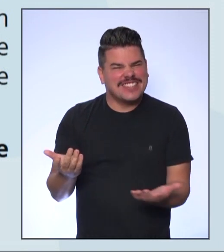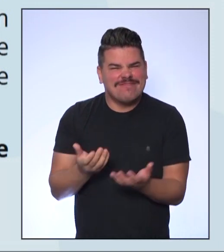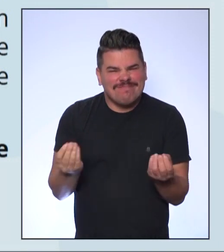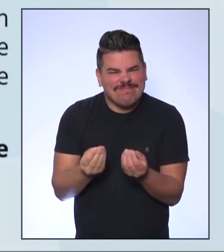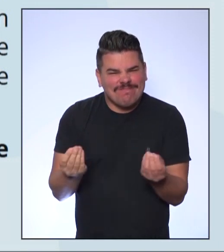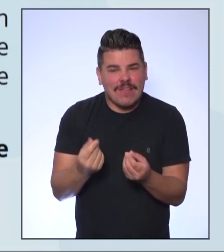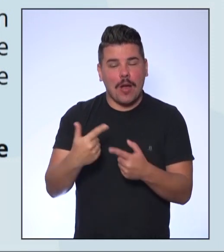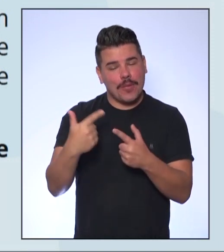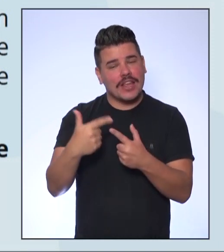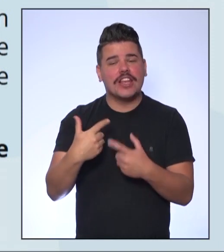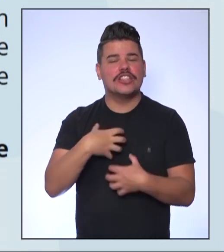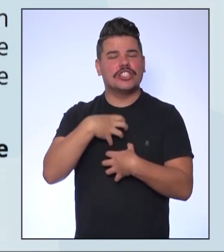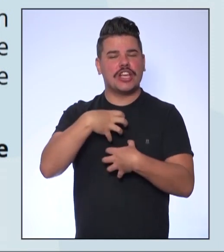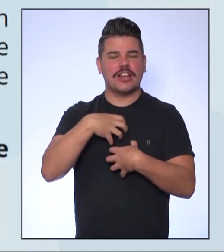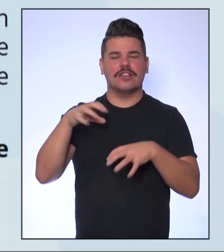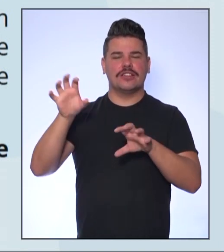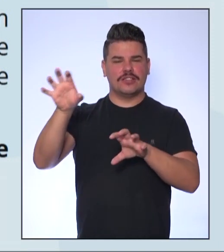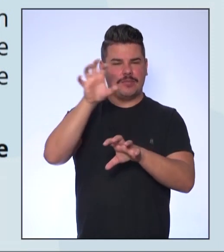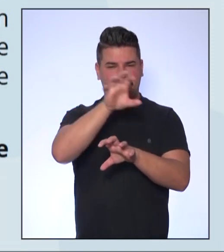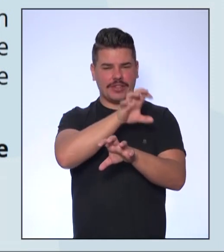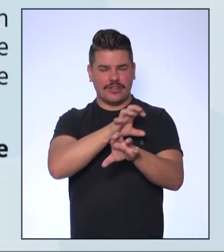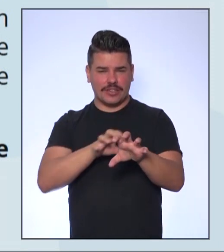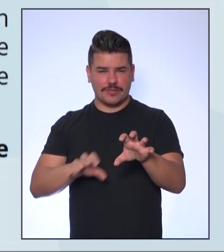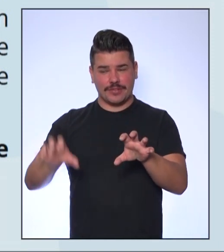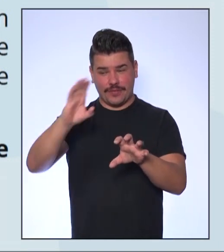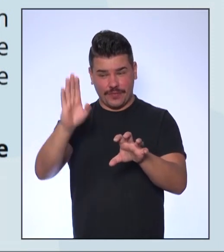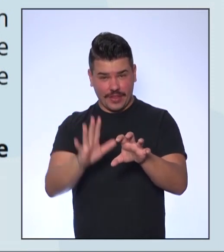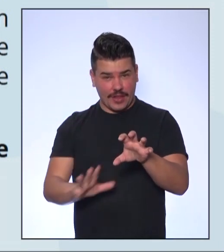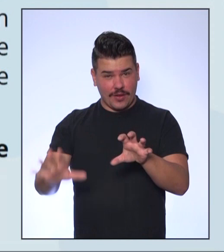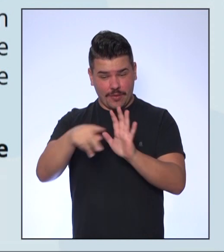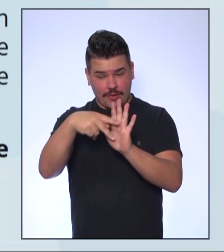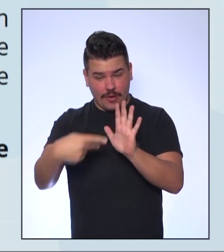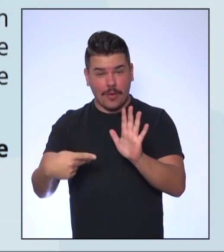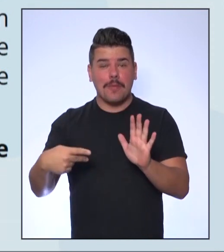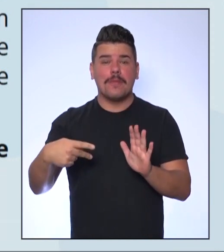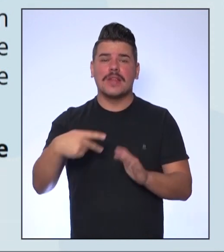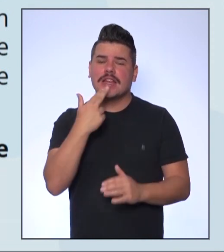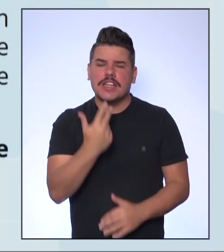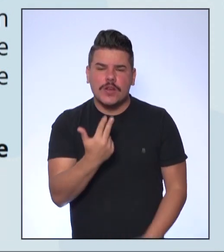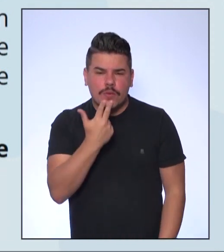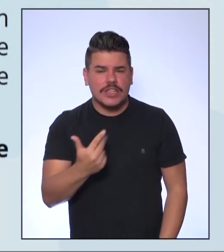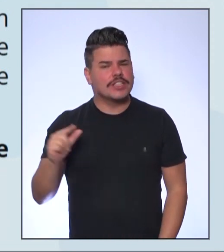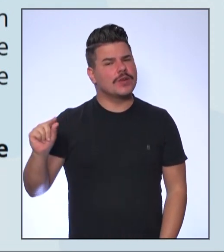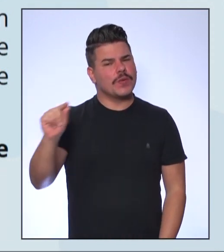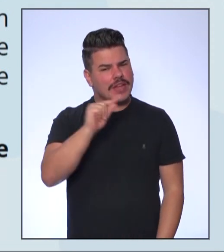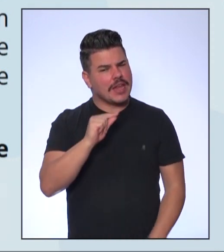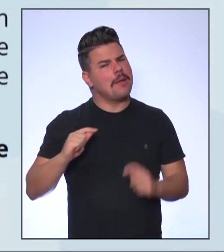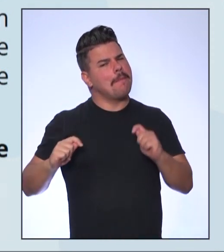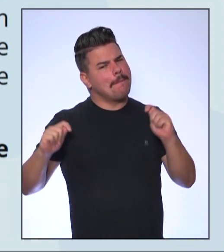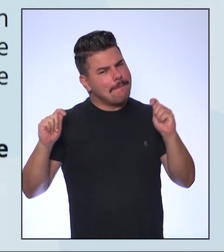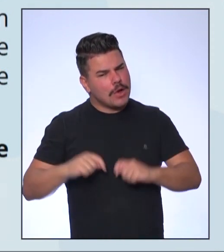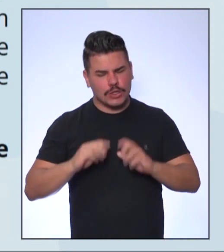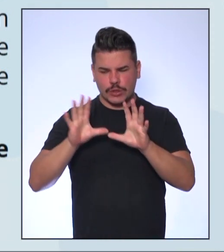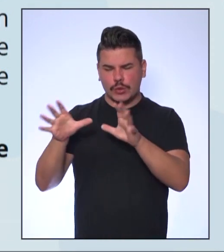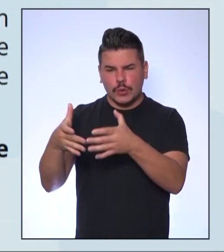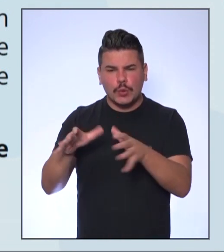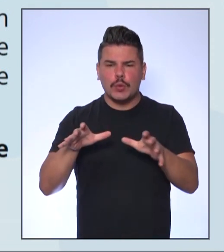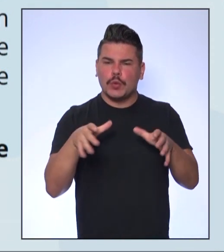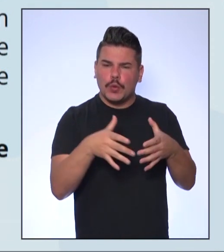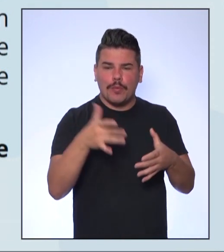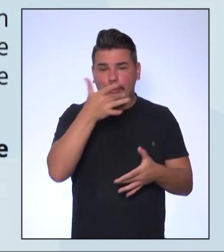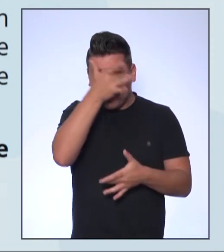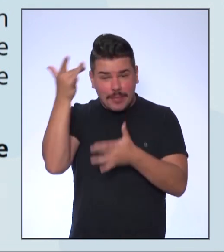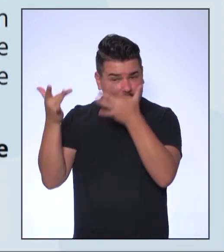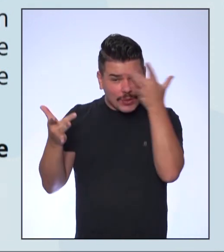a nossa língua portuguesa ela é composta por variedades linguísticas que possibilitam que um determinado grupo de pessoas consiga